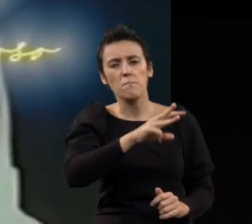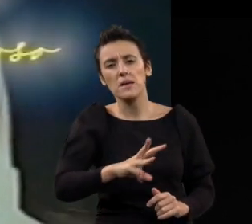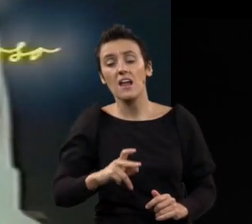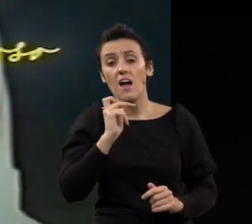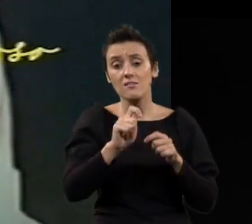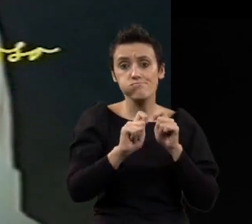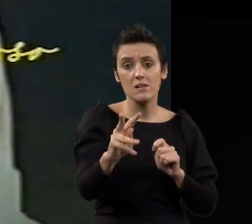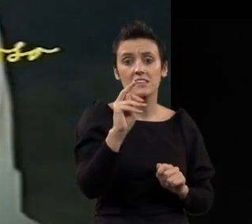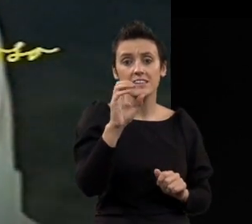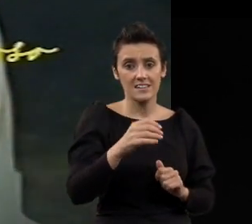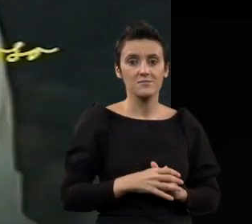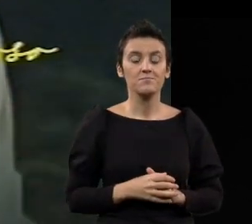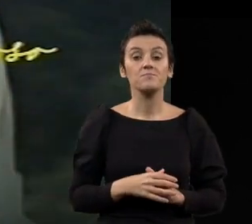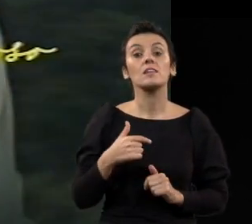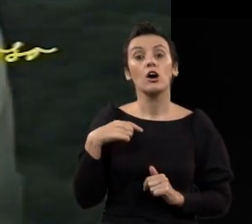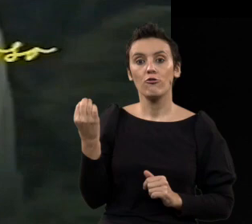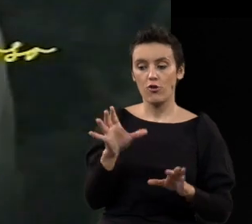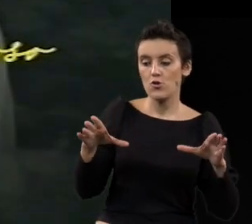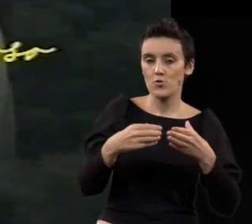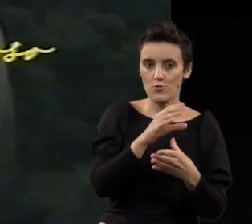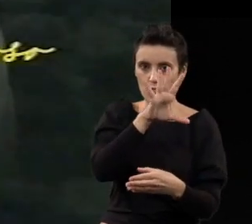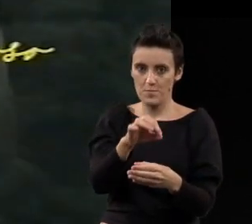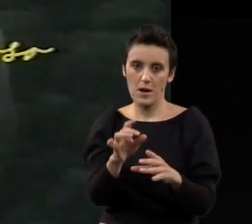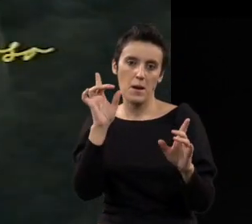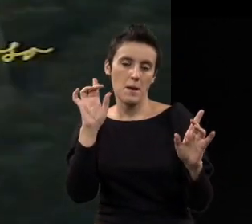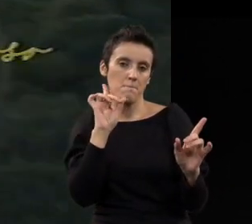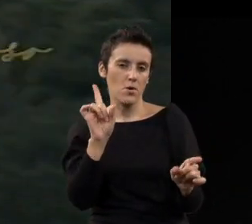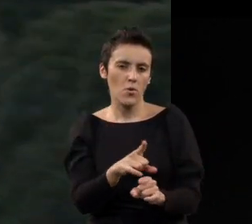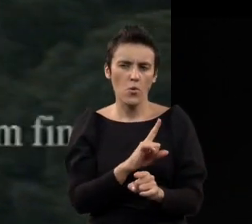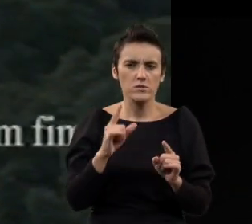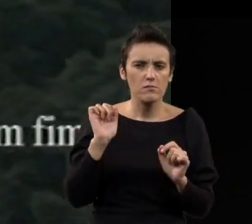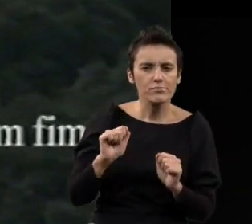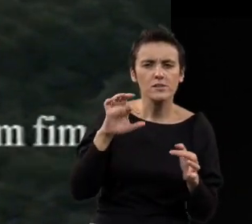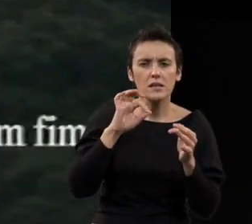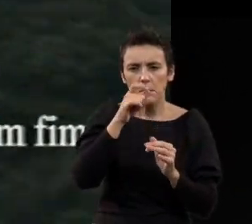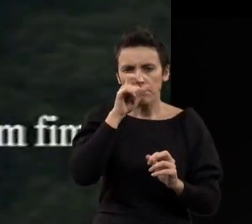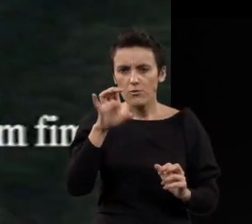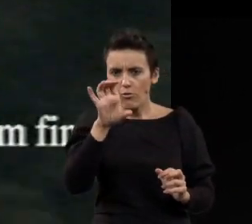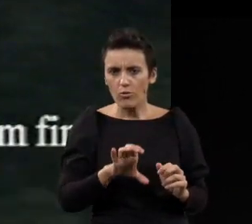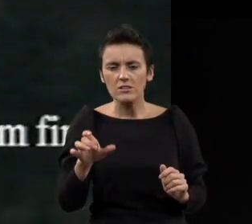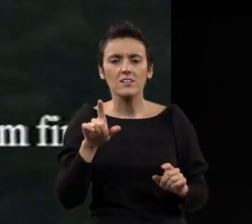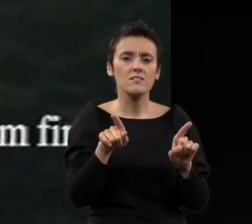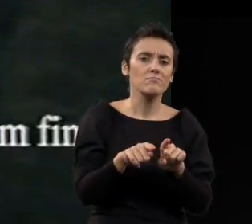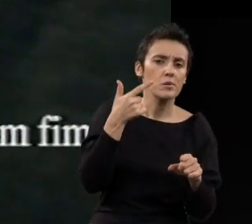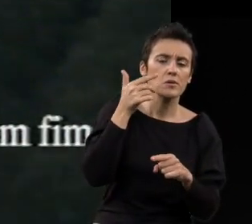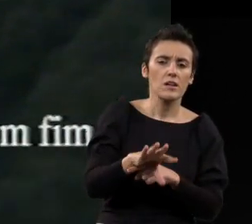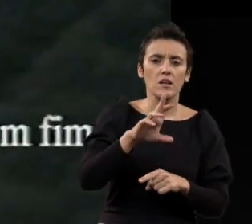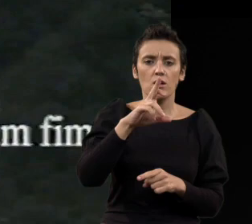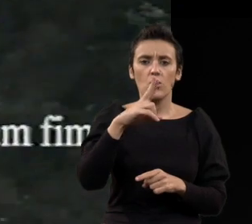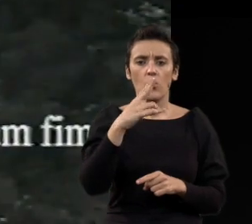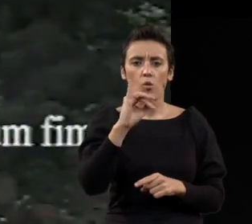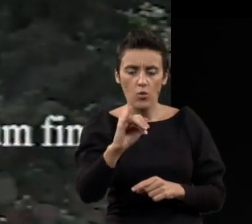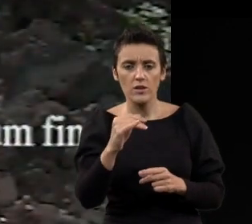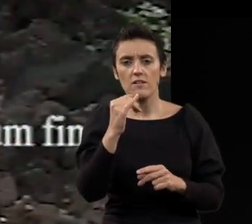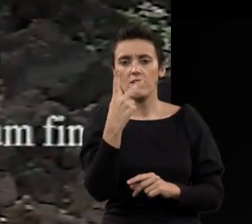Tendo pertencido à banda de alguns dos maiores músicos continentais da atualidade, como Rui Veloso, eu atuado ao lado do conjunto